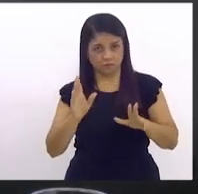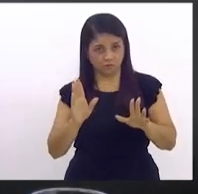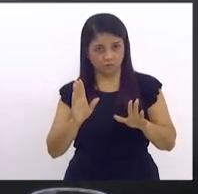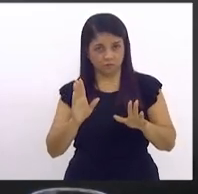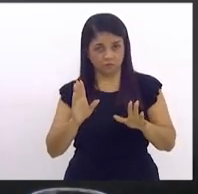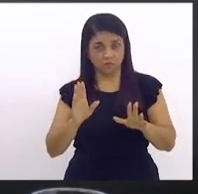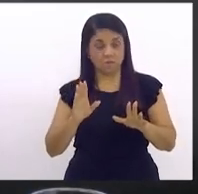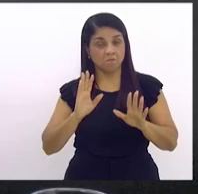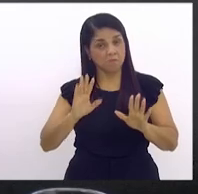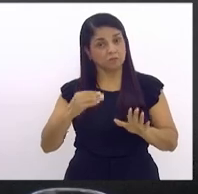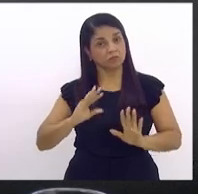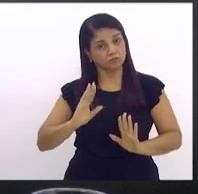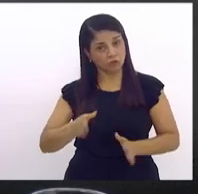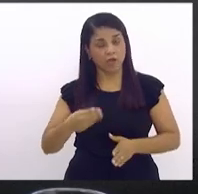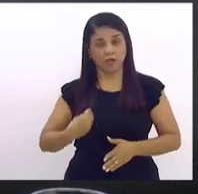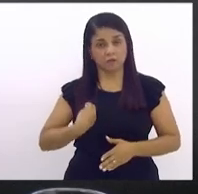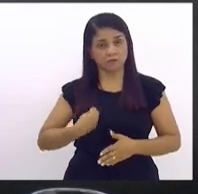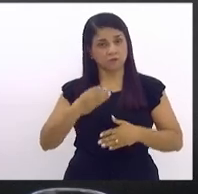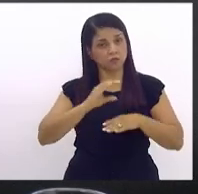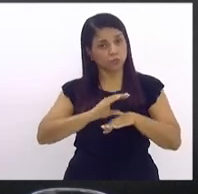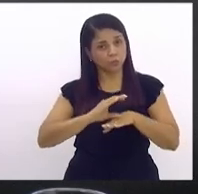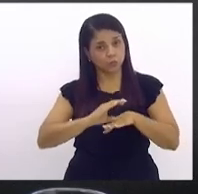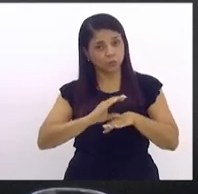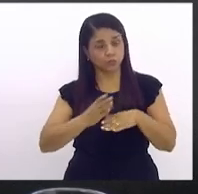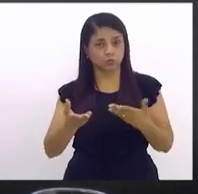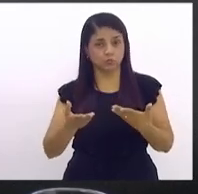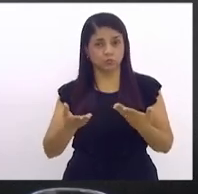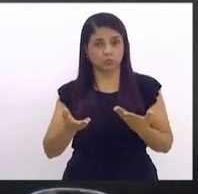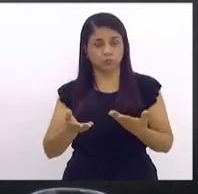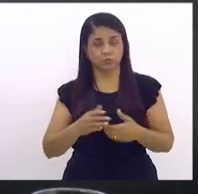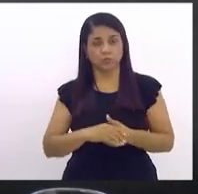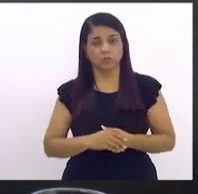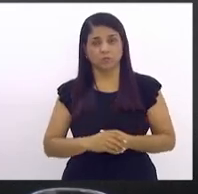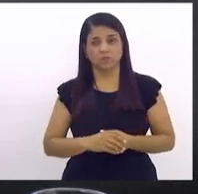já existe, né? Mas, enfim,